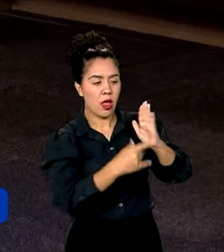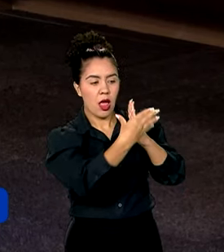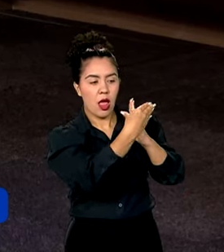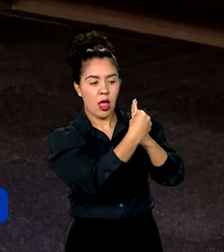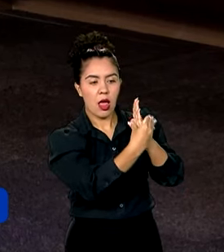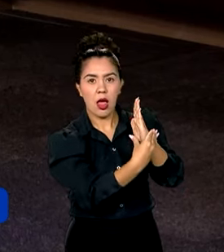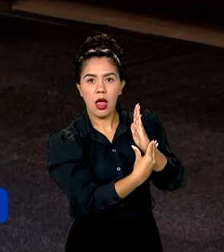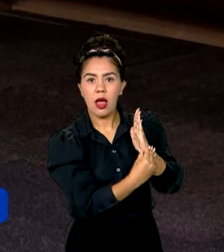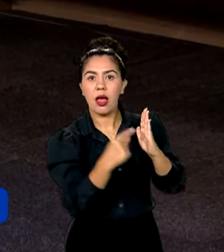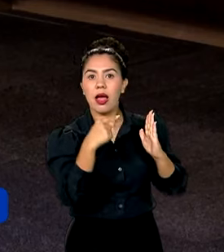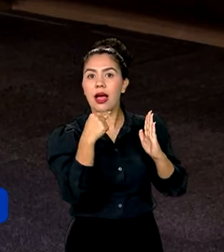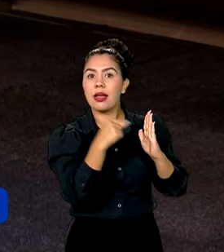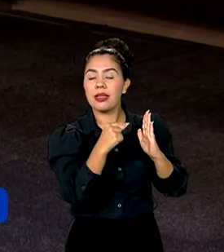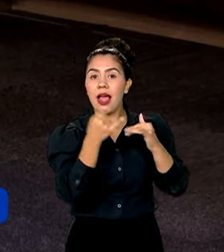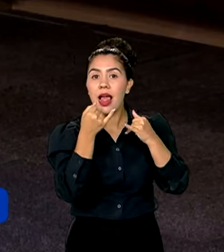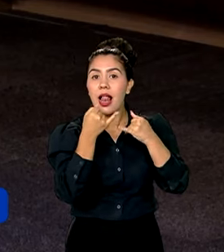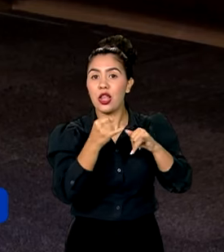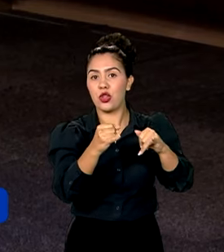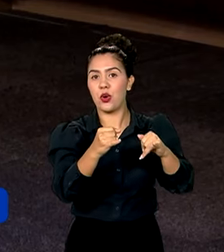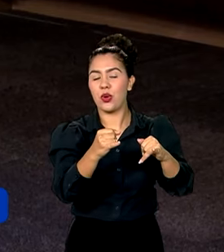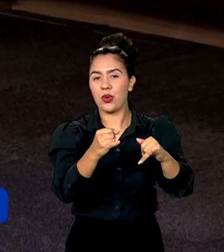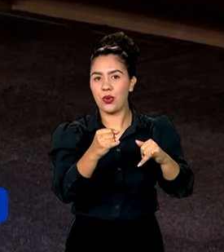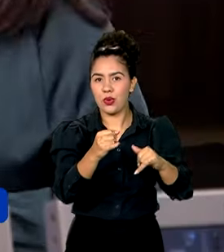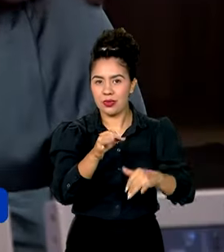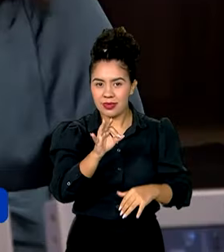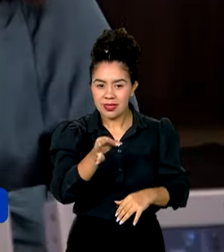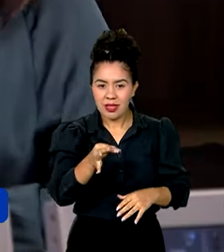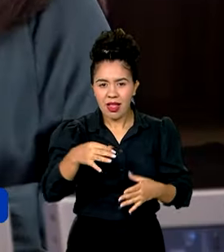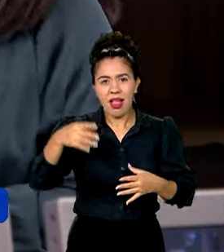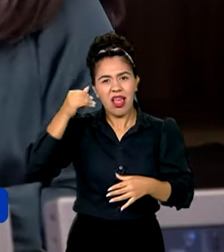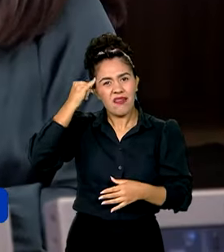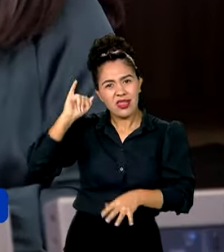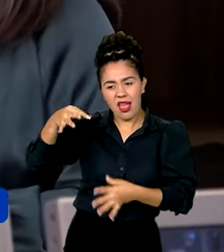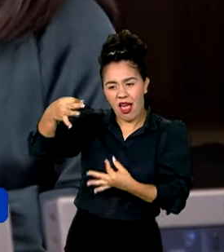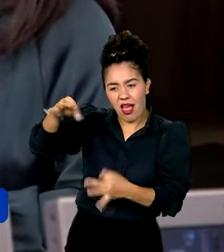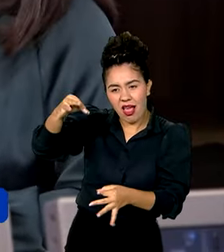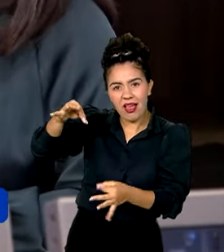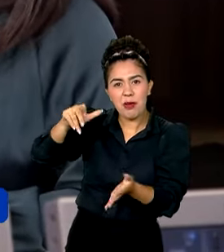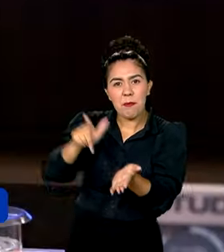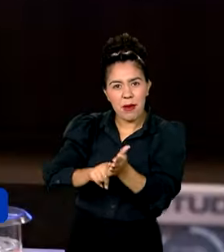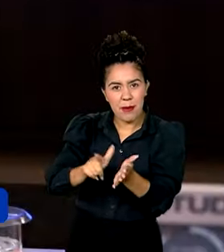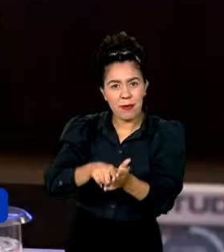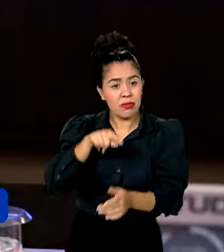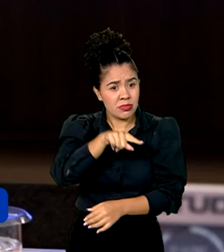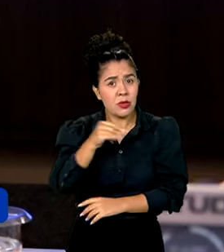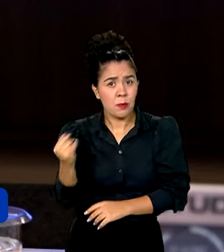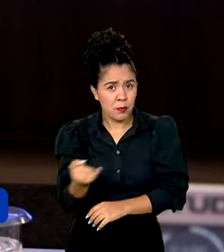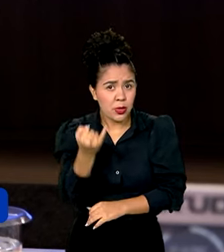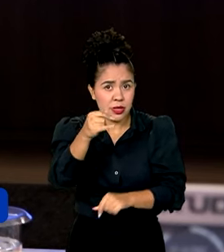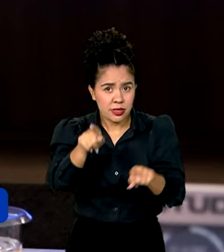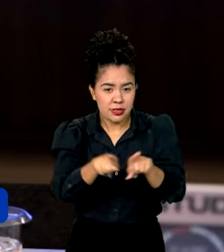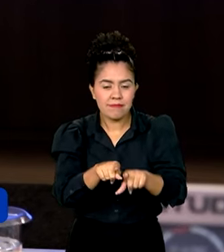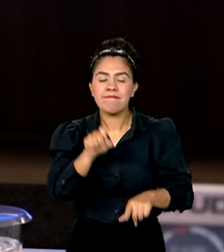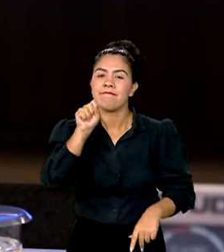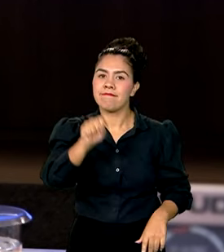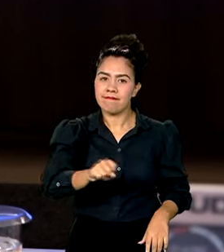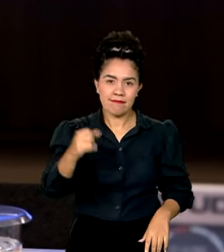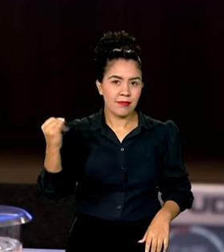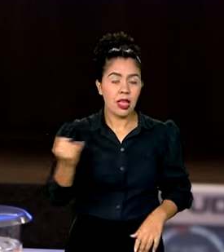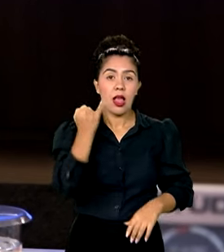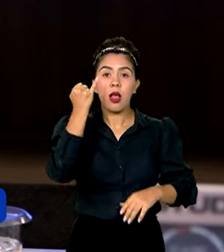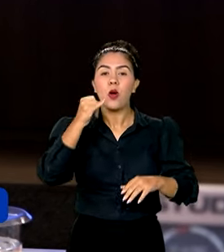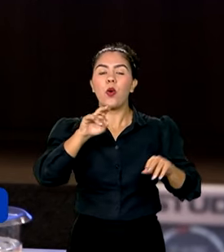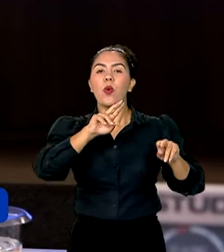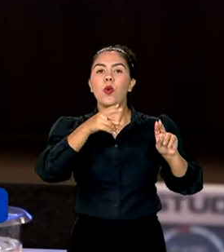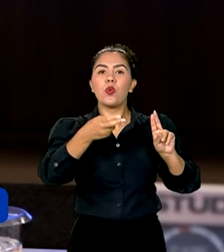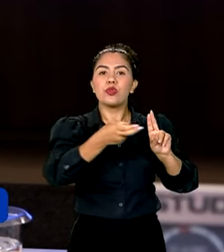mundo tão digital né mas a gente ainda tá muito no papel né ministra então foi foi importante isso né não importantíssimo o meu SUS digital